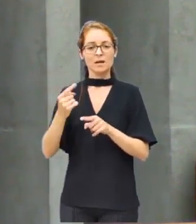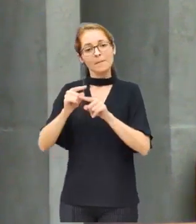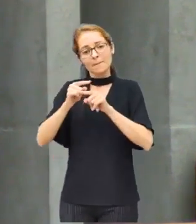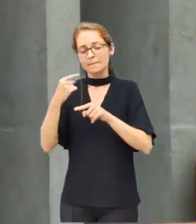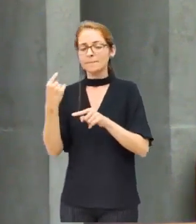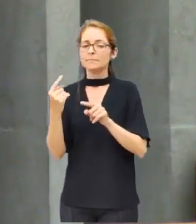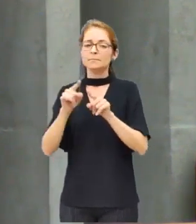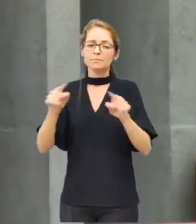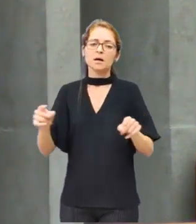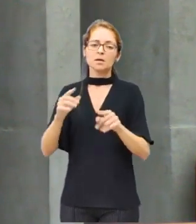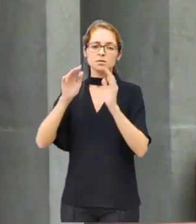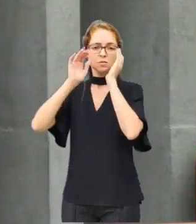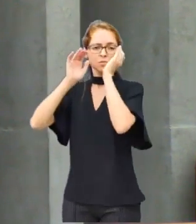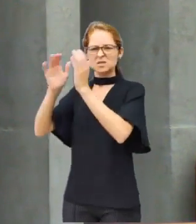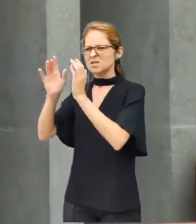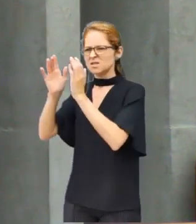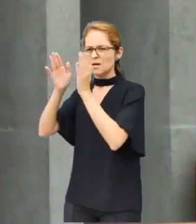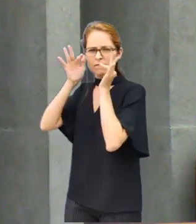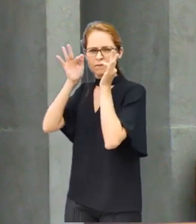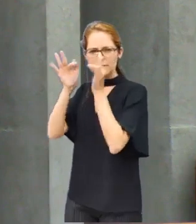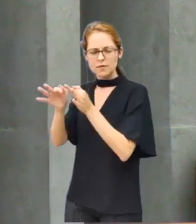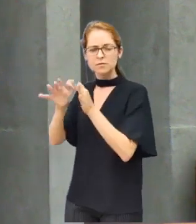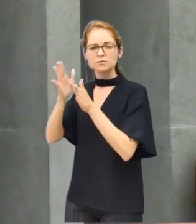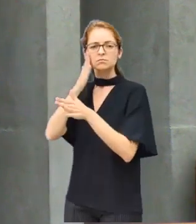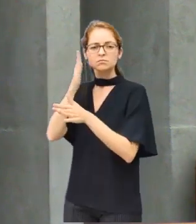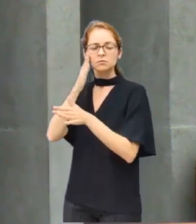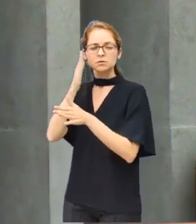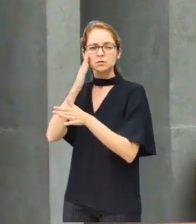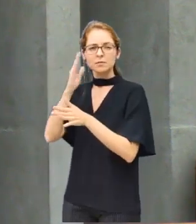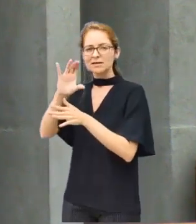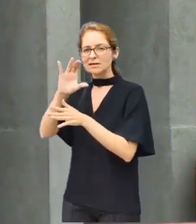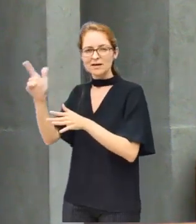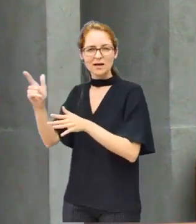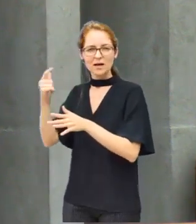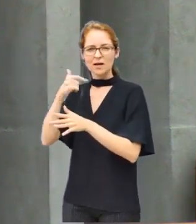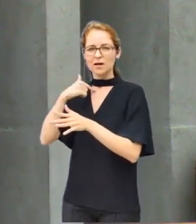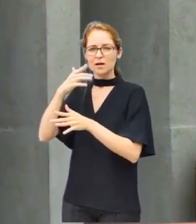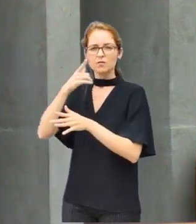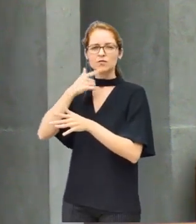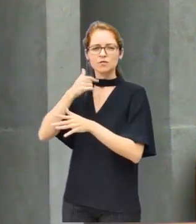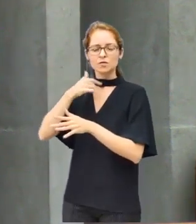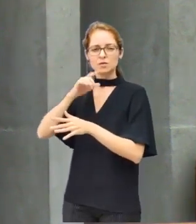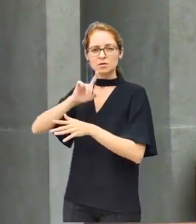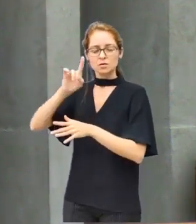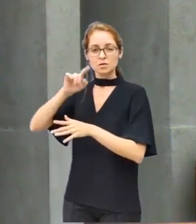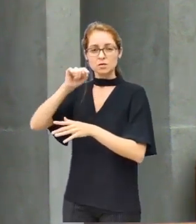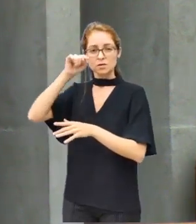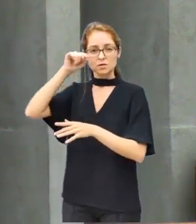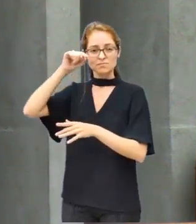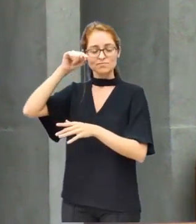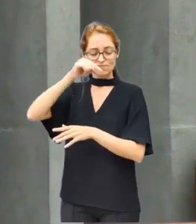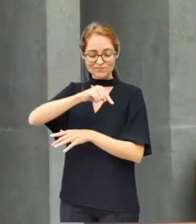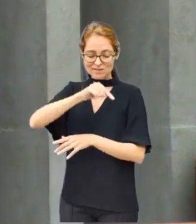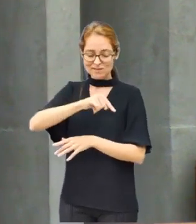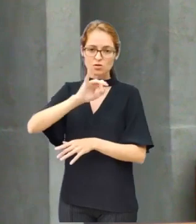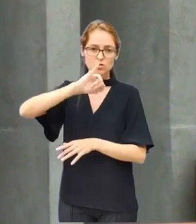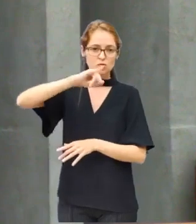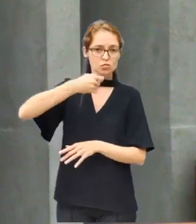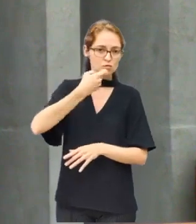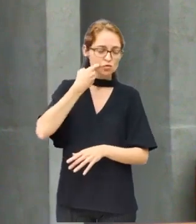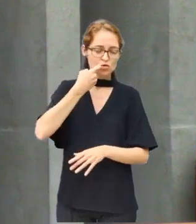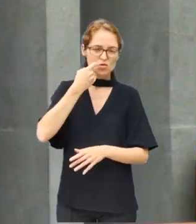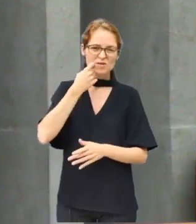obedecer simplesmente, sabendo a vontade clara e diretiva de Deus, ele recusou obedecê-la.